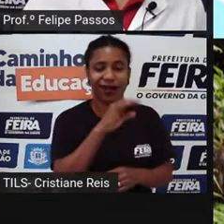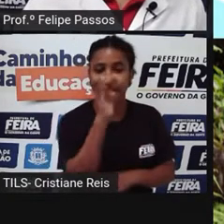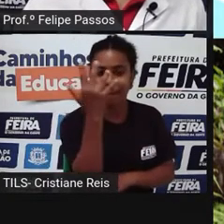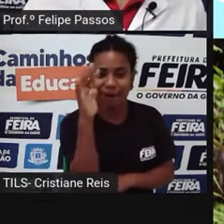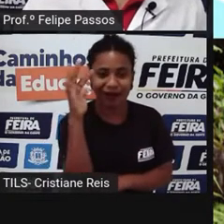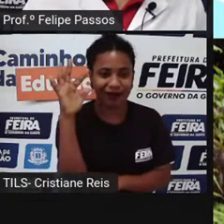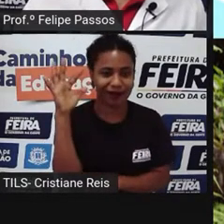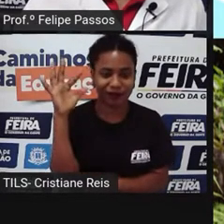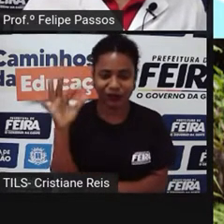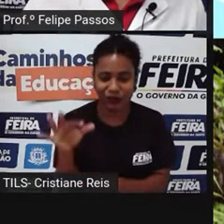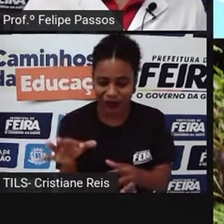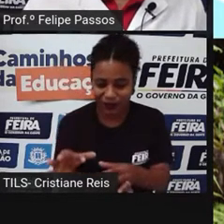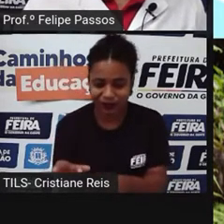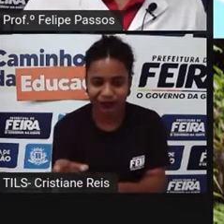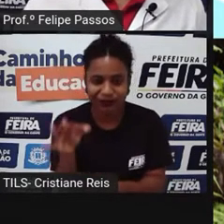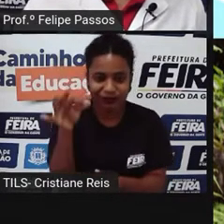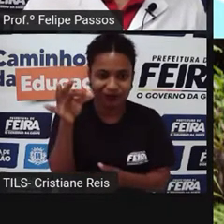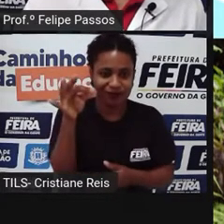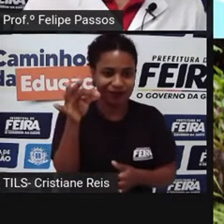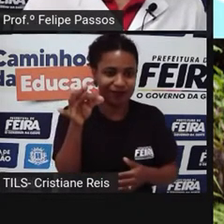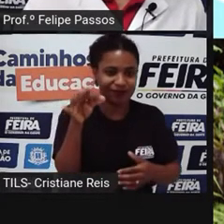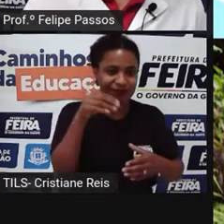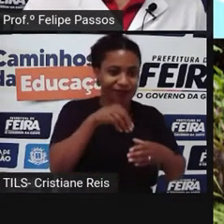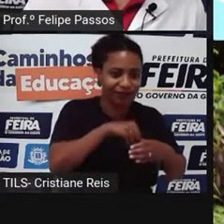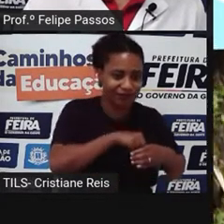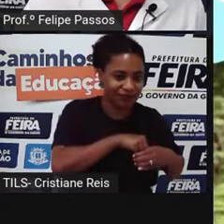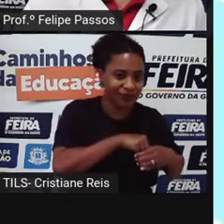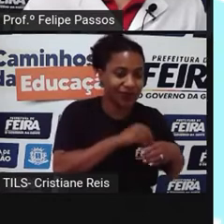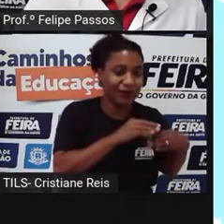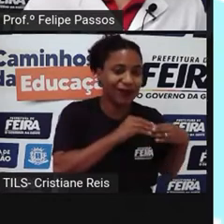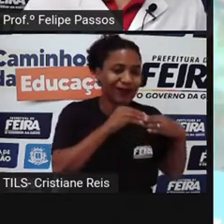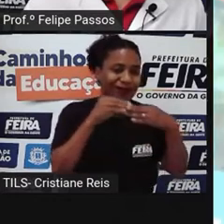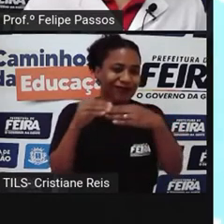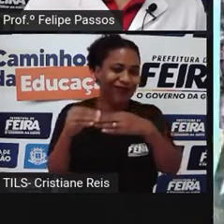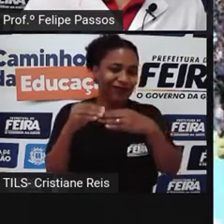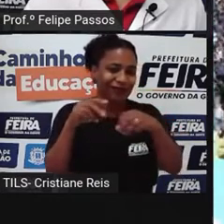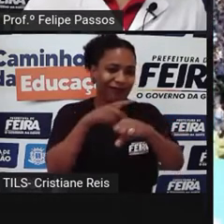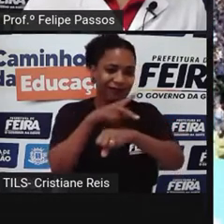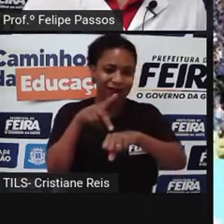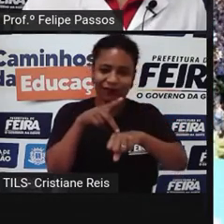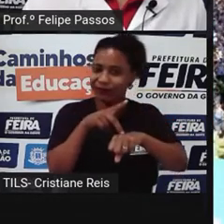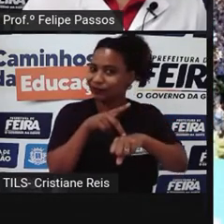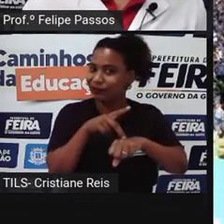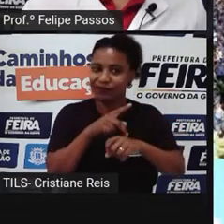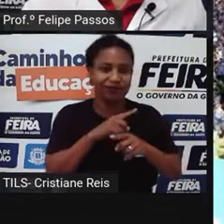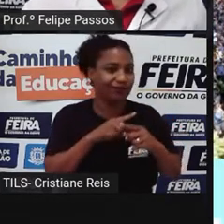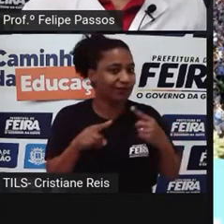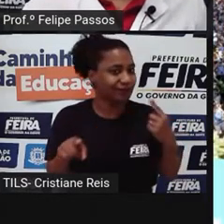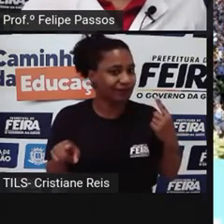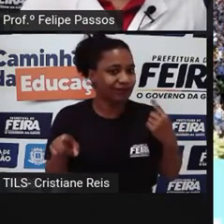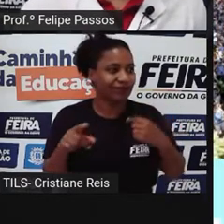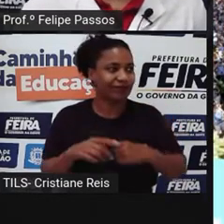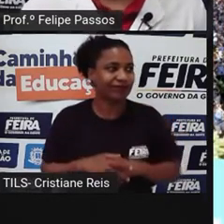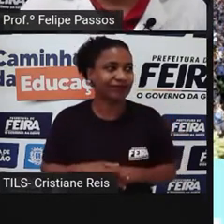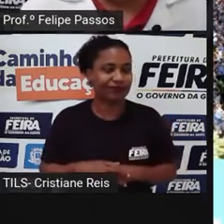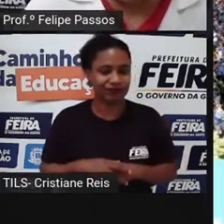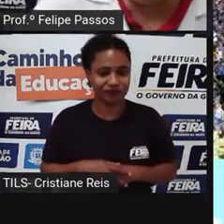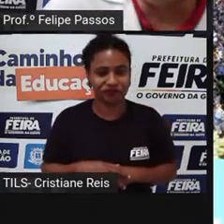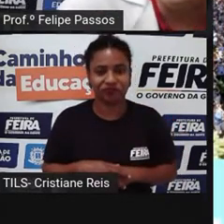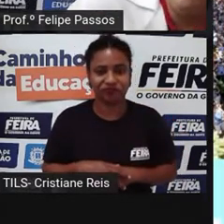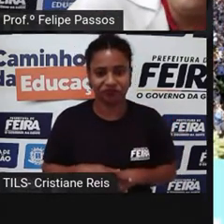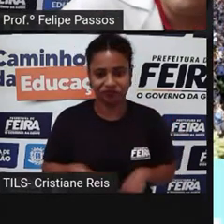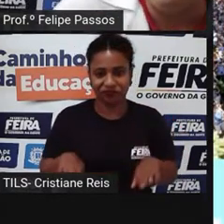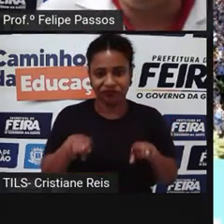Então, isso tudo tem que ser muito bem controlado também por uma questão ambiental, né? E também a